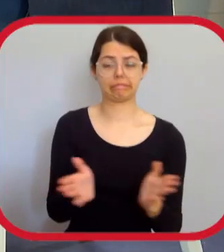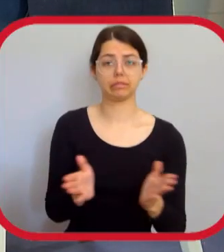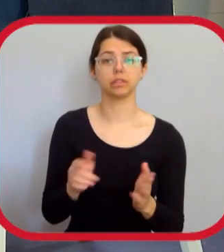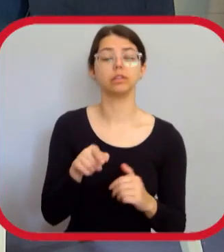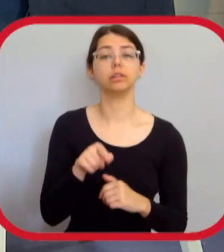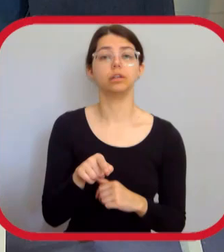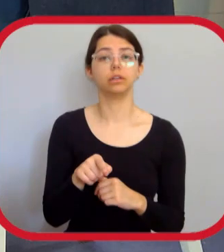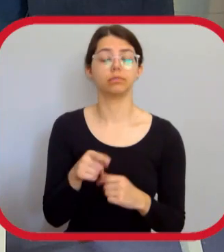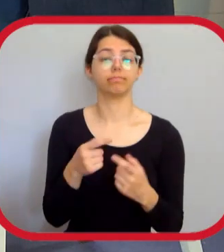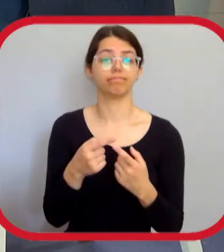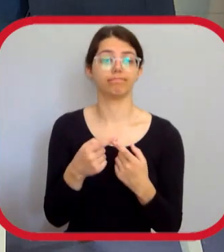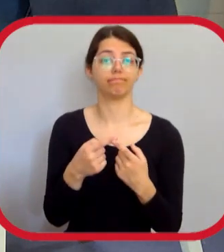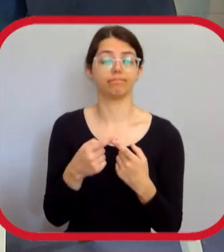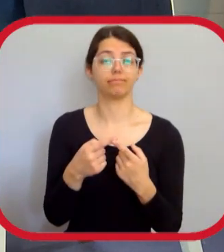sistemas